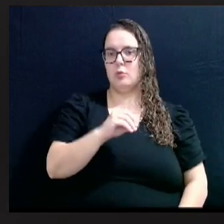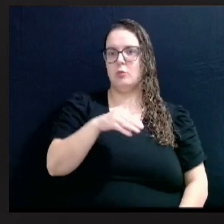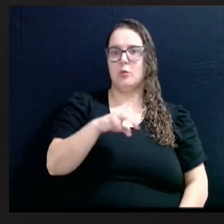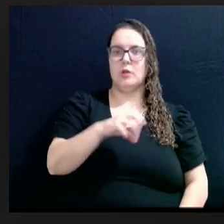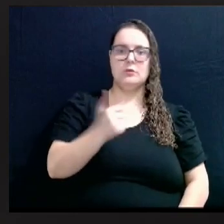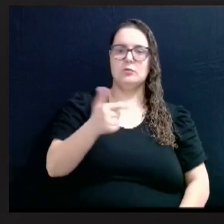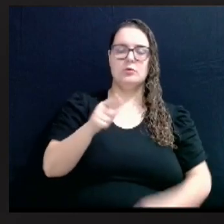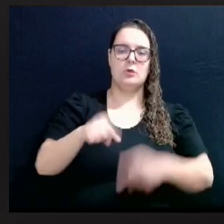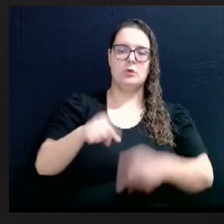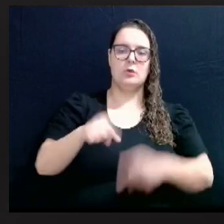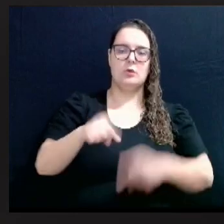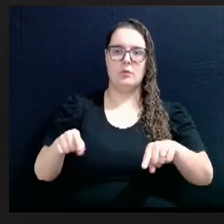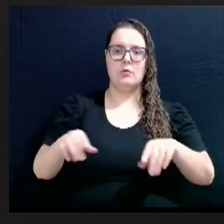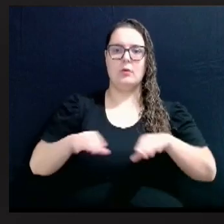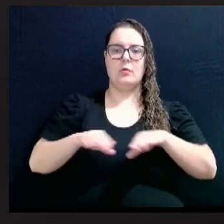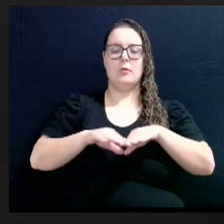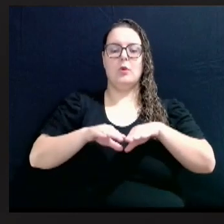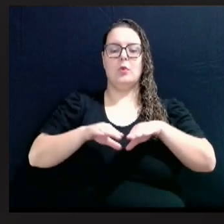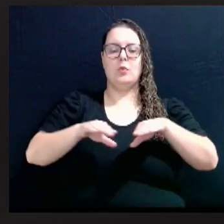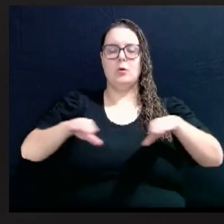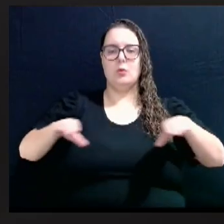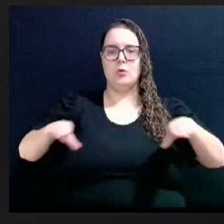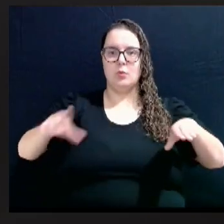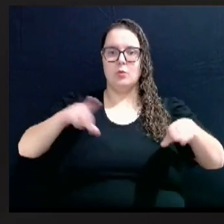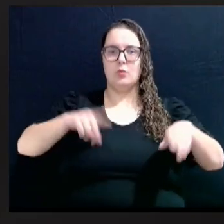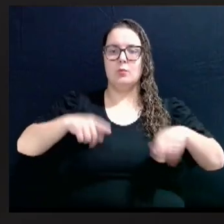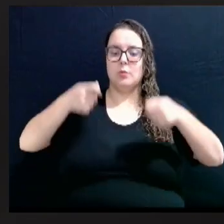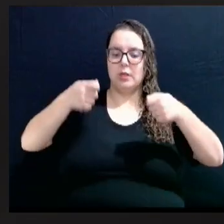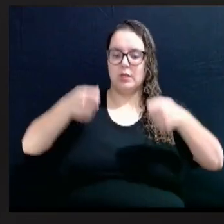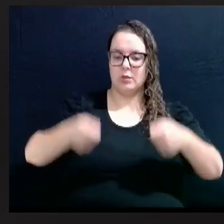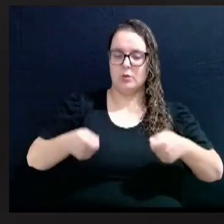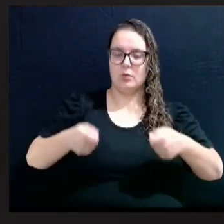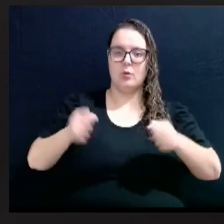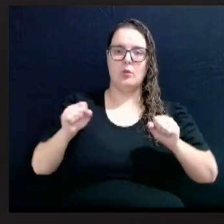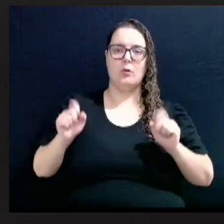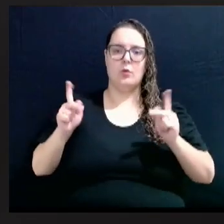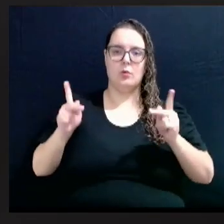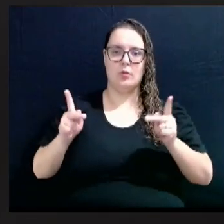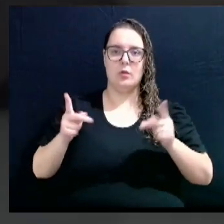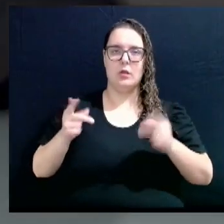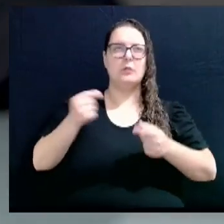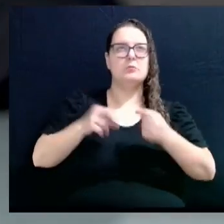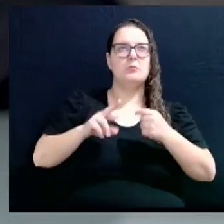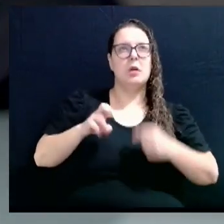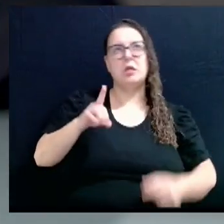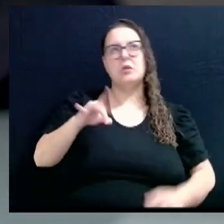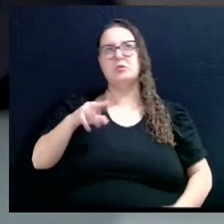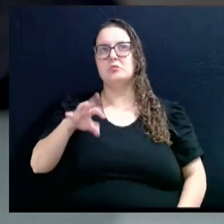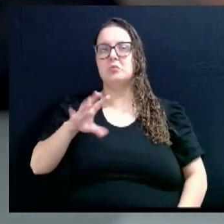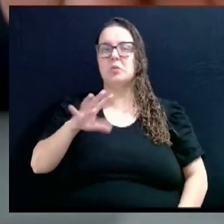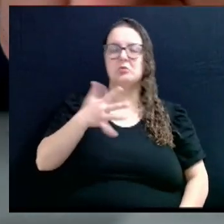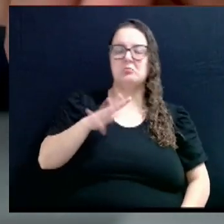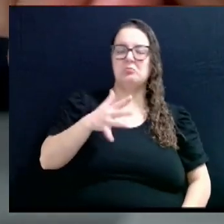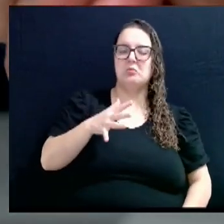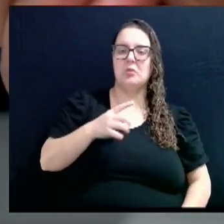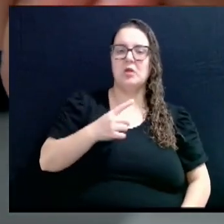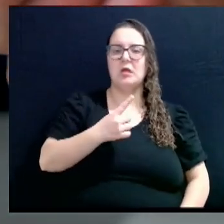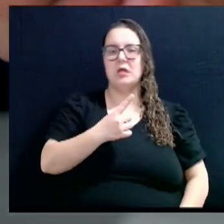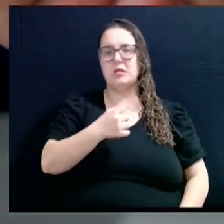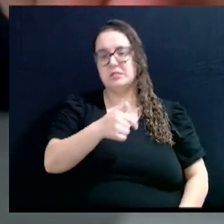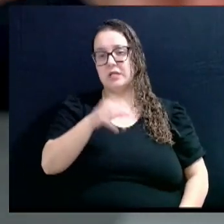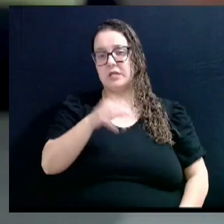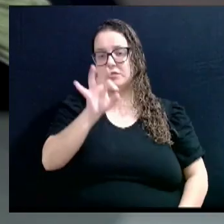mais linear, você tem algo mais sólido, tá? Que tem um rendimento em média 7% ao ano,